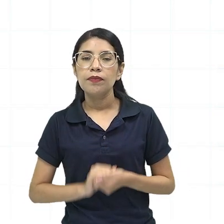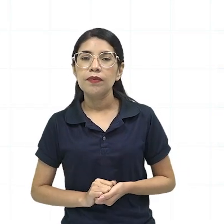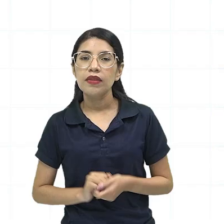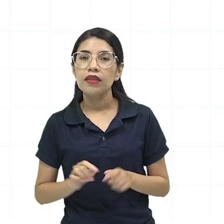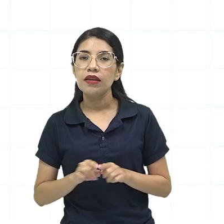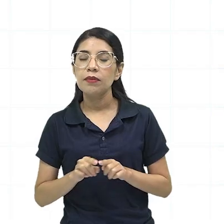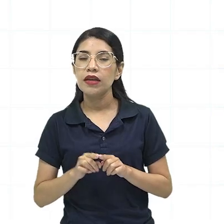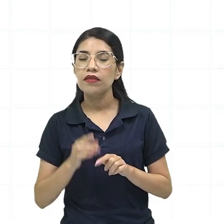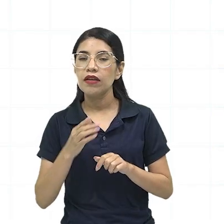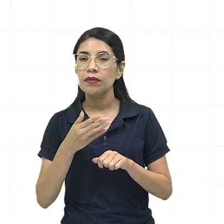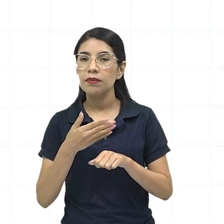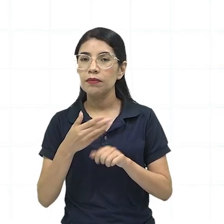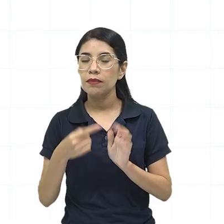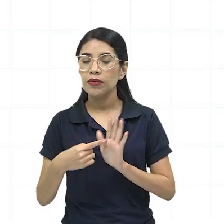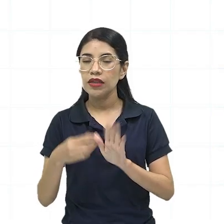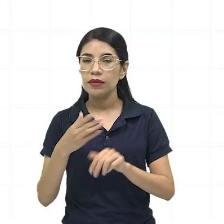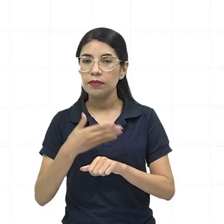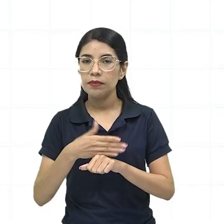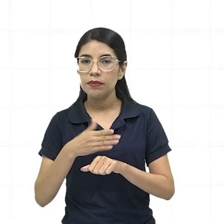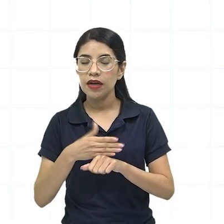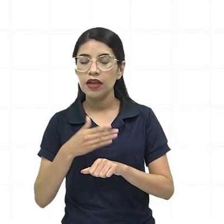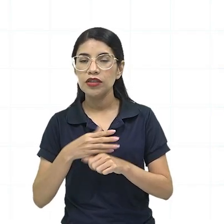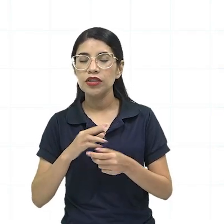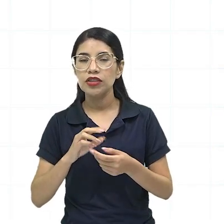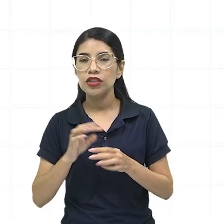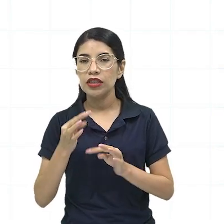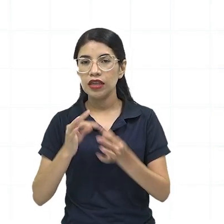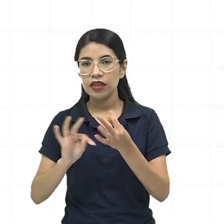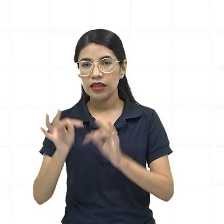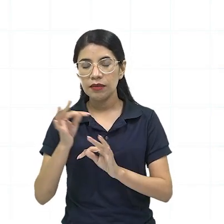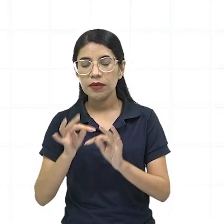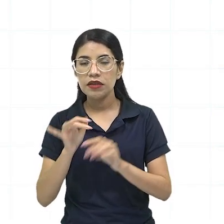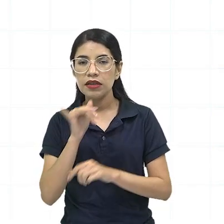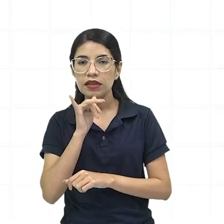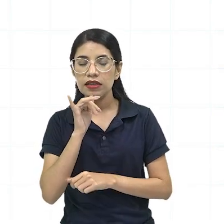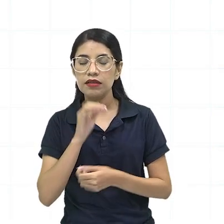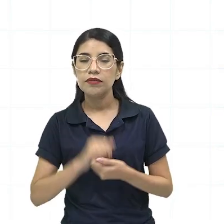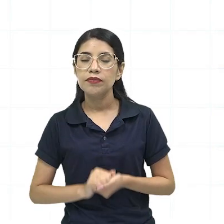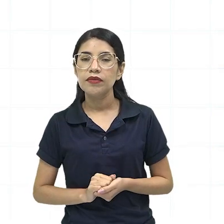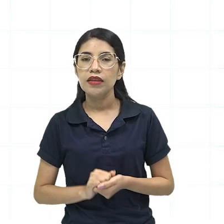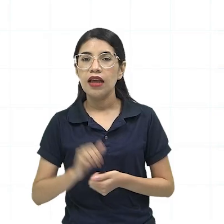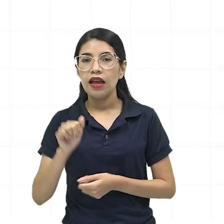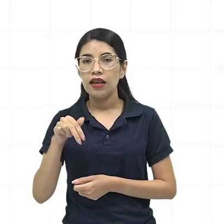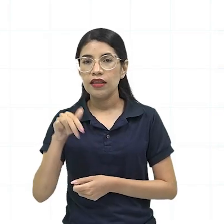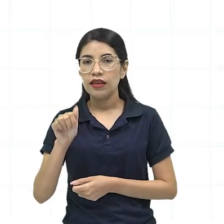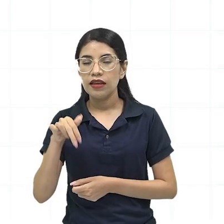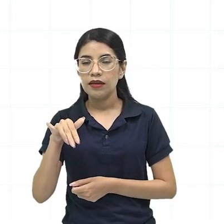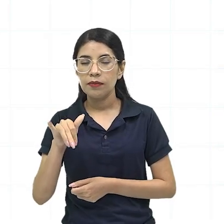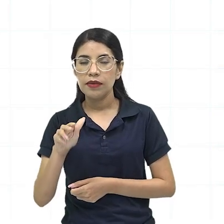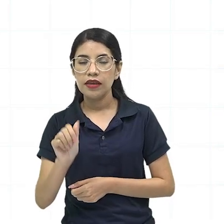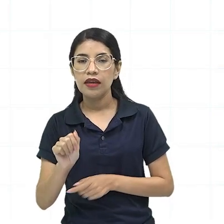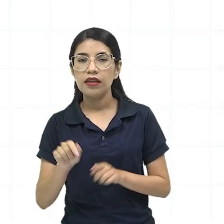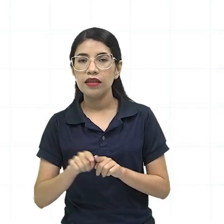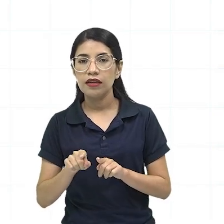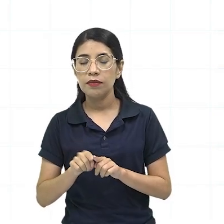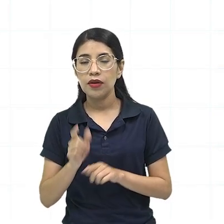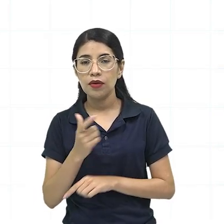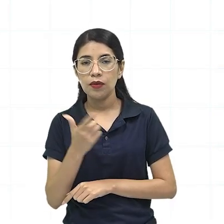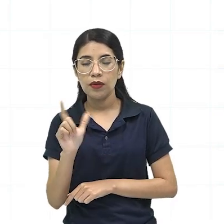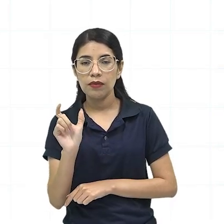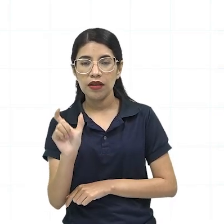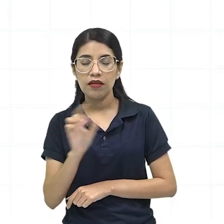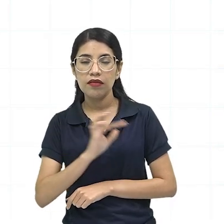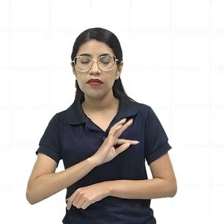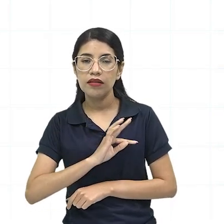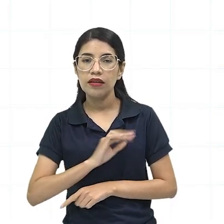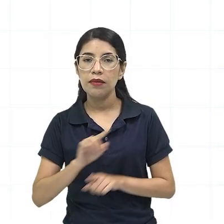casos práticos de terapias gênicas bem-sucedidas, como o tratamento da anemia falciforme, mais um termo técnico,